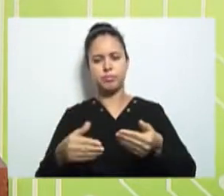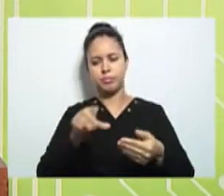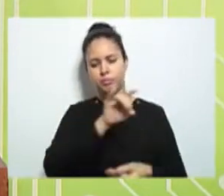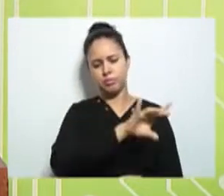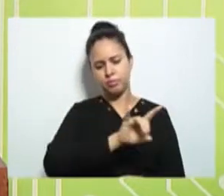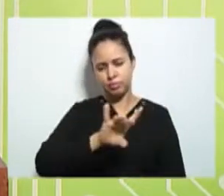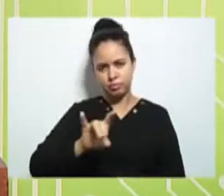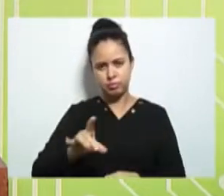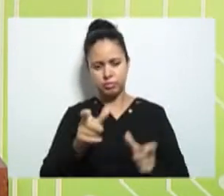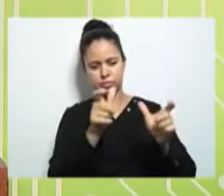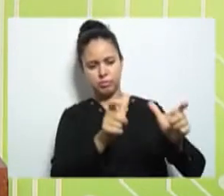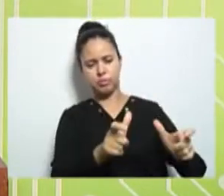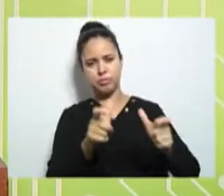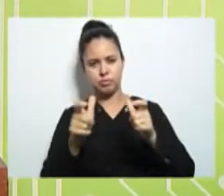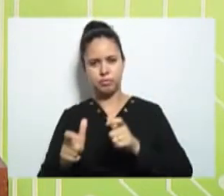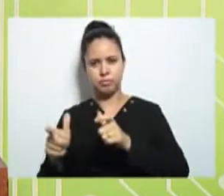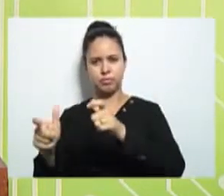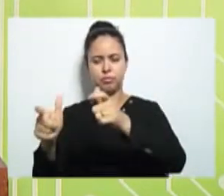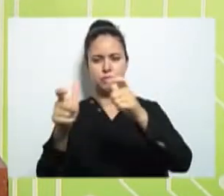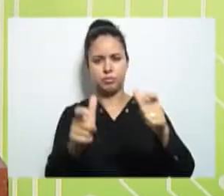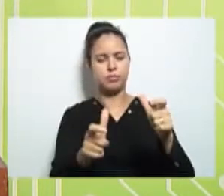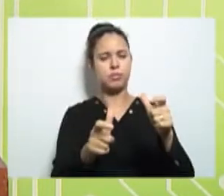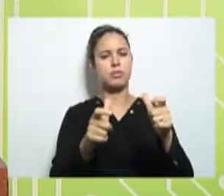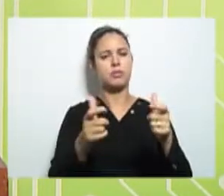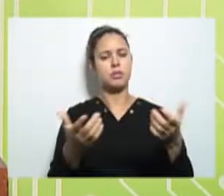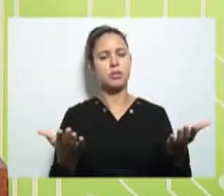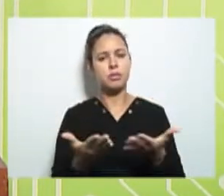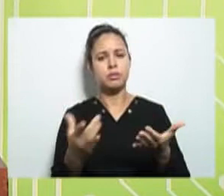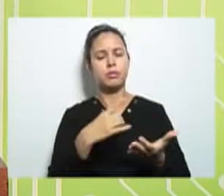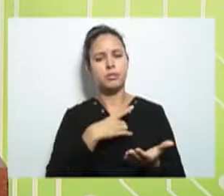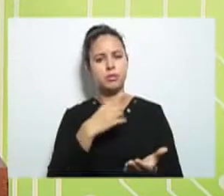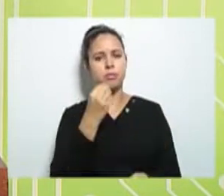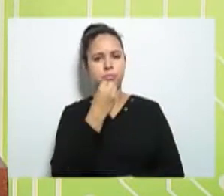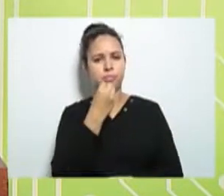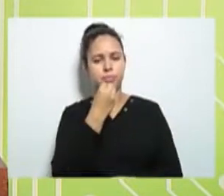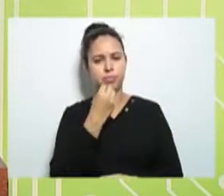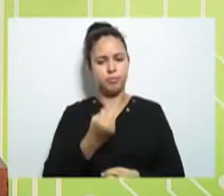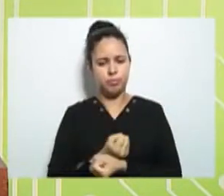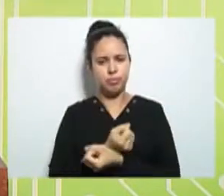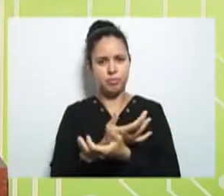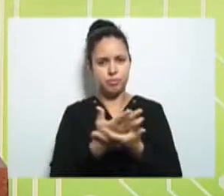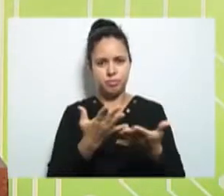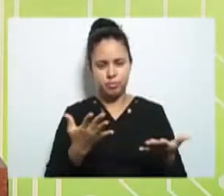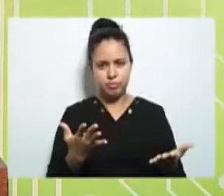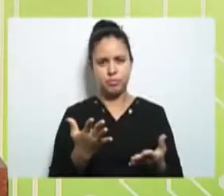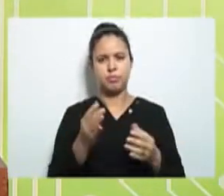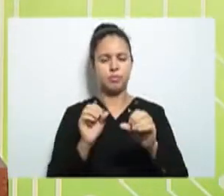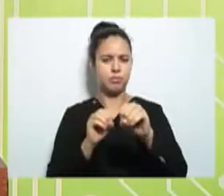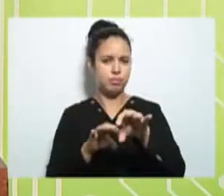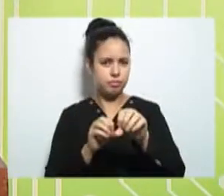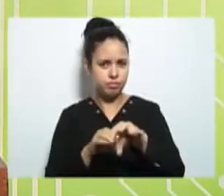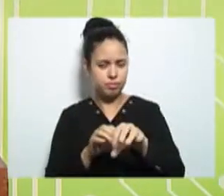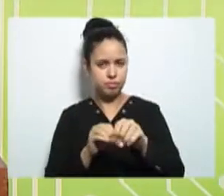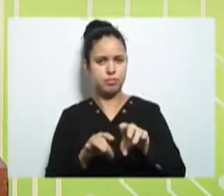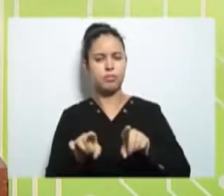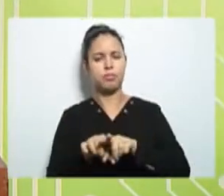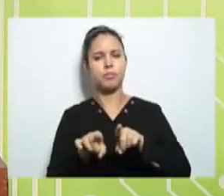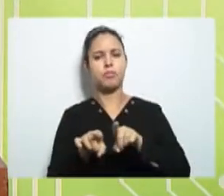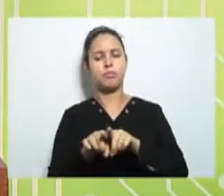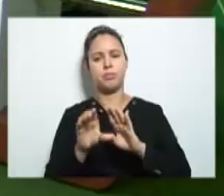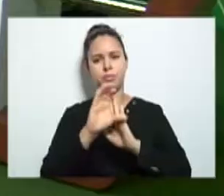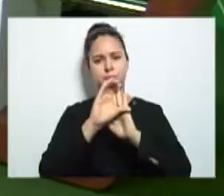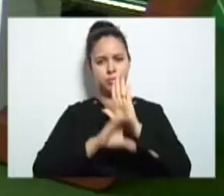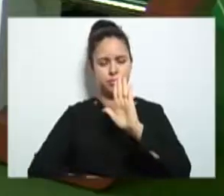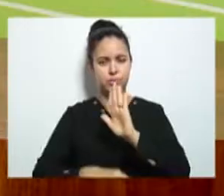de cada local, e a gente tem essa oportunidade de poder compartilhar com vocês isso e também vai fazer parte do currículo de vocês. Isso,